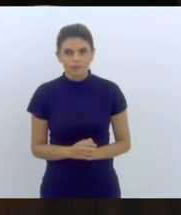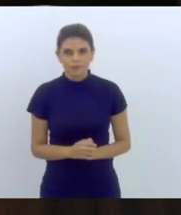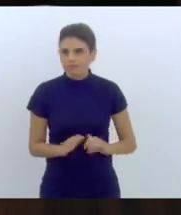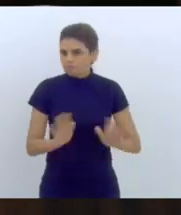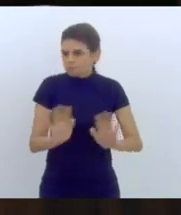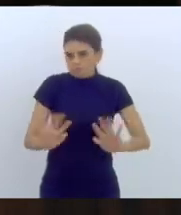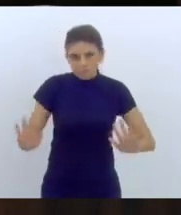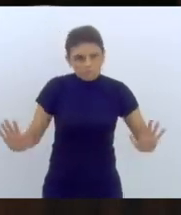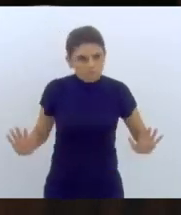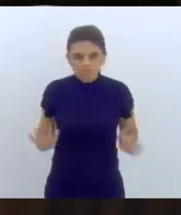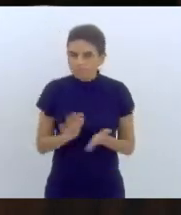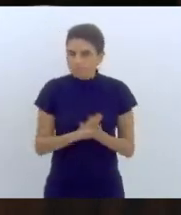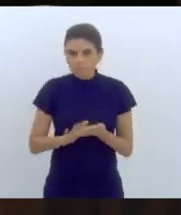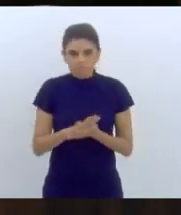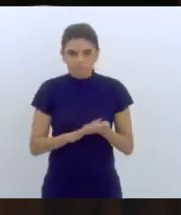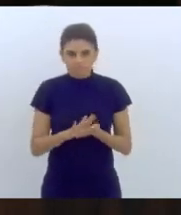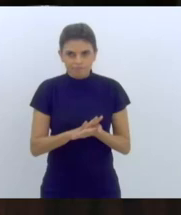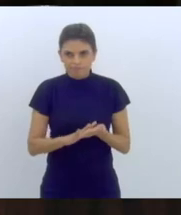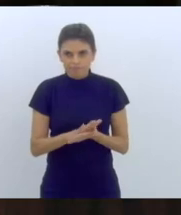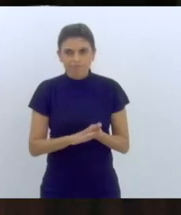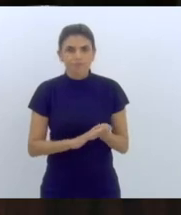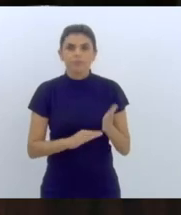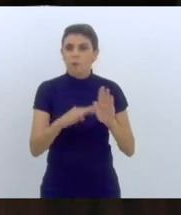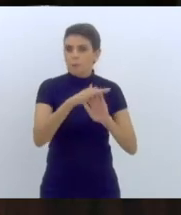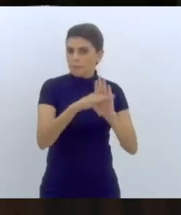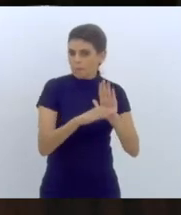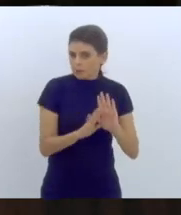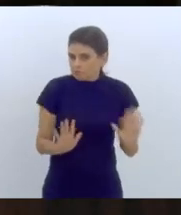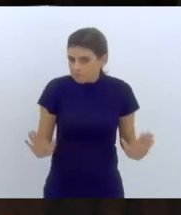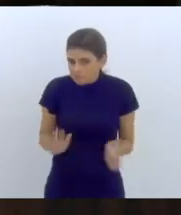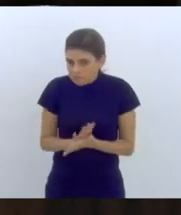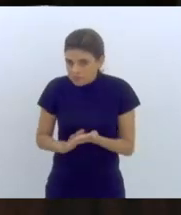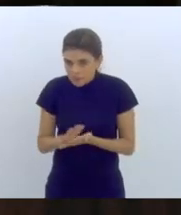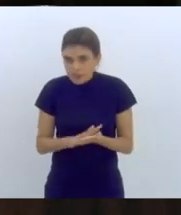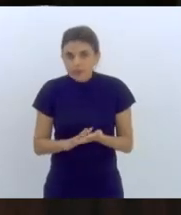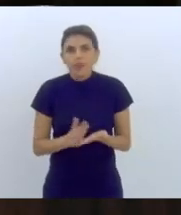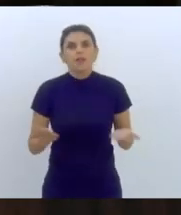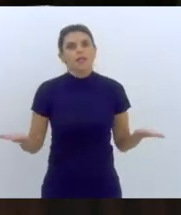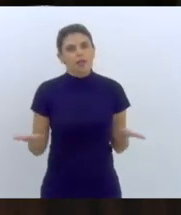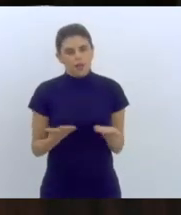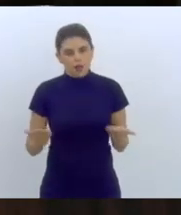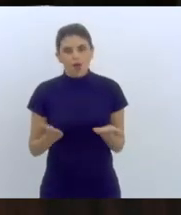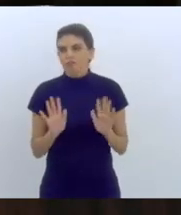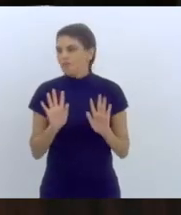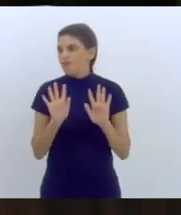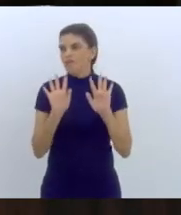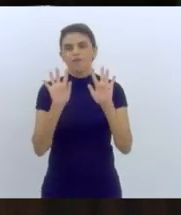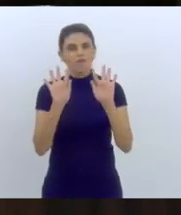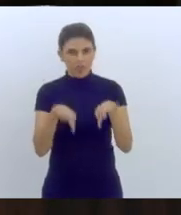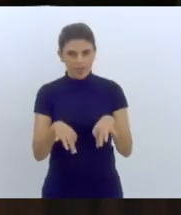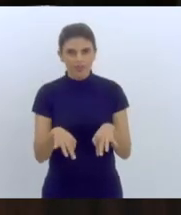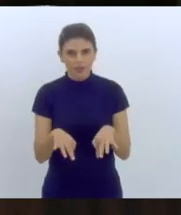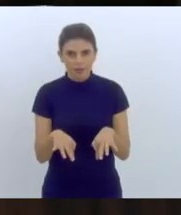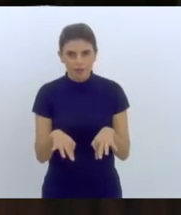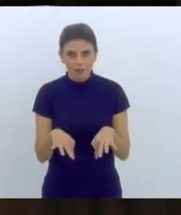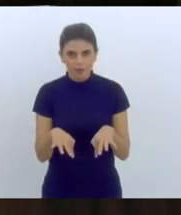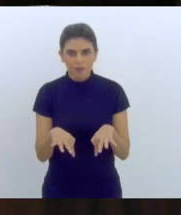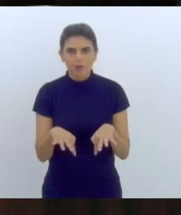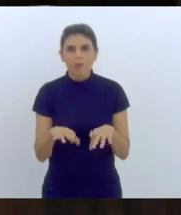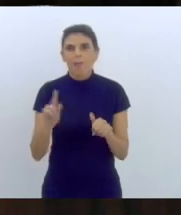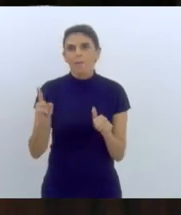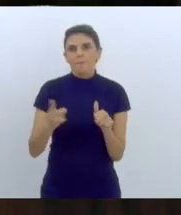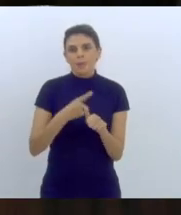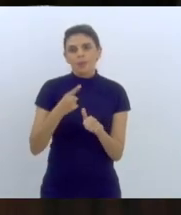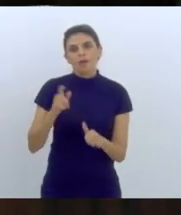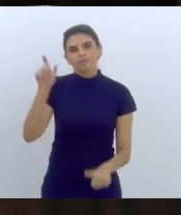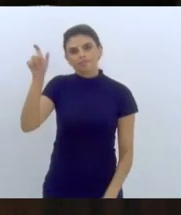Nada mais havendo tratar na ordem do dia. Passa-se ao expediente final. O primeiro orador